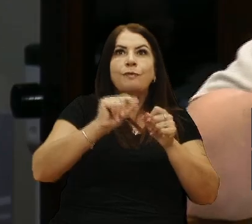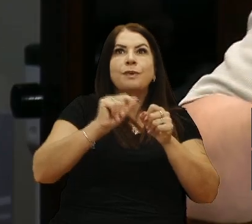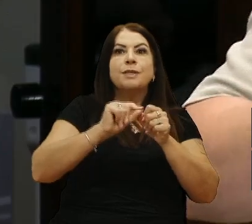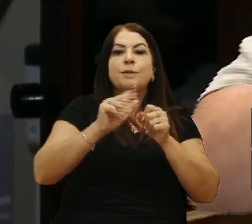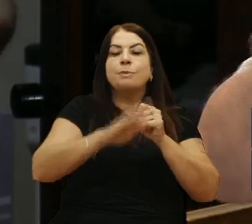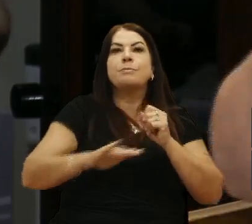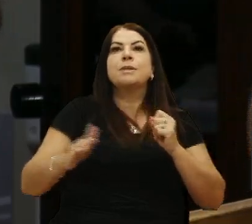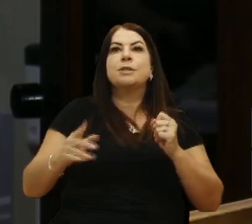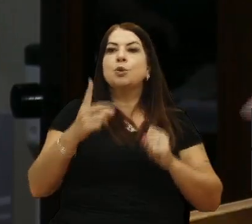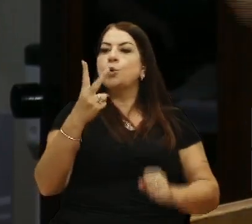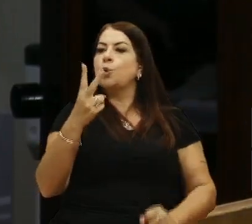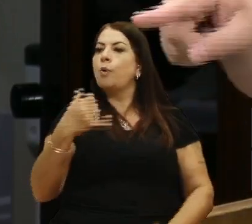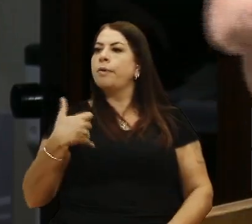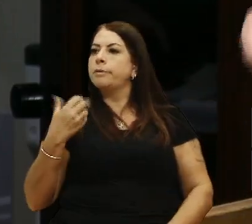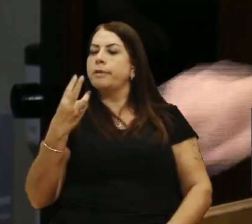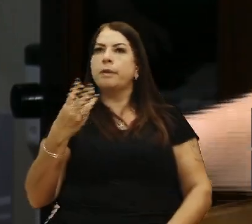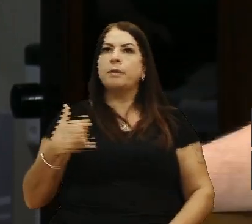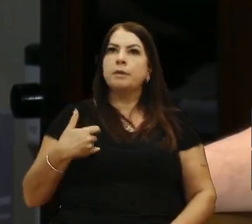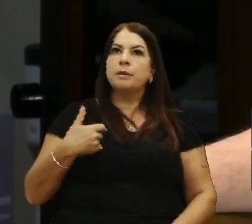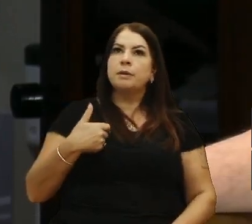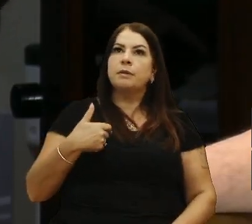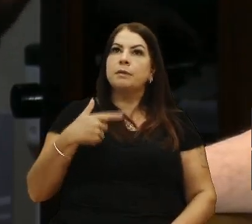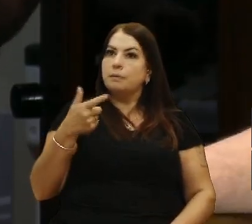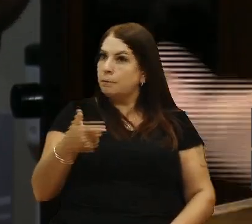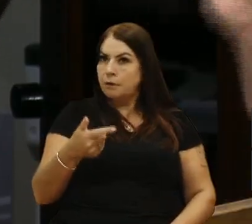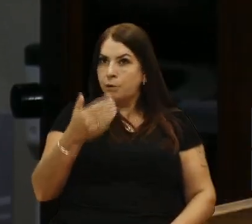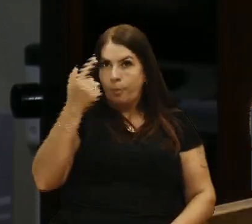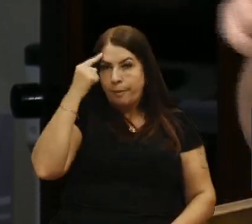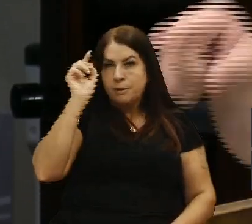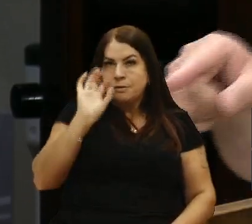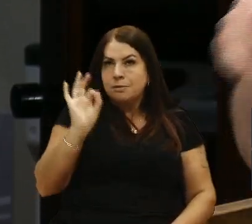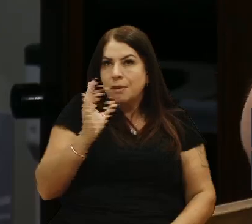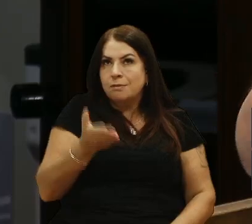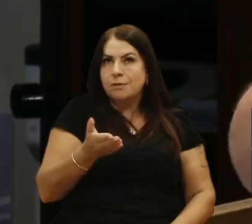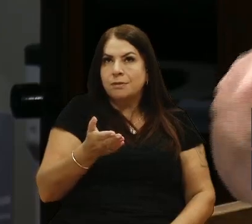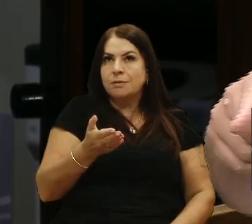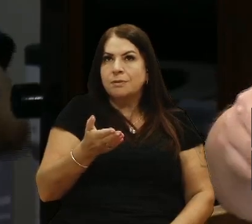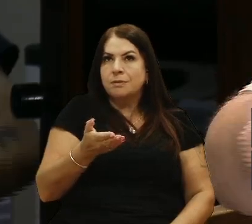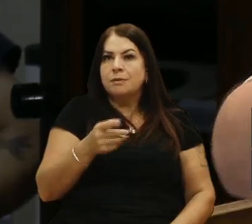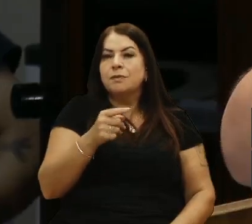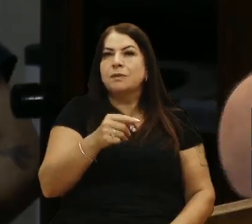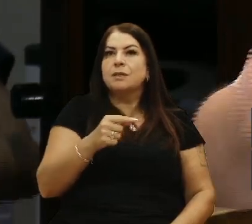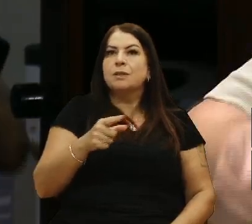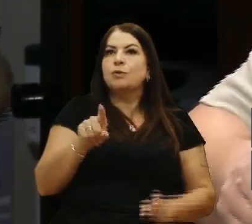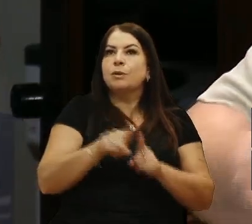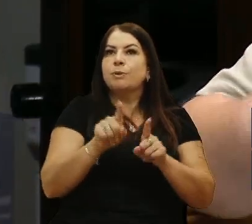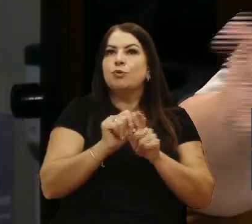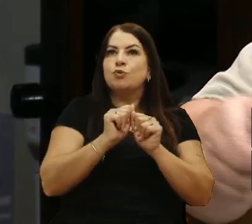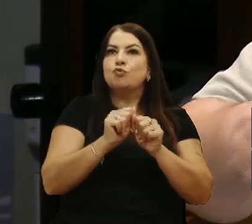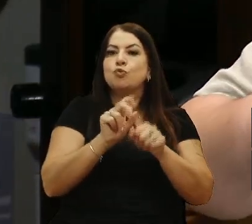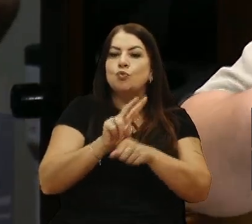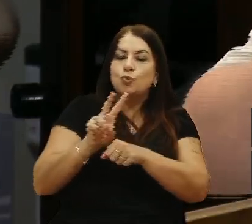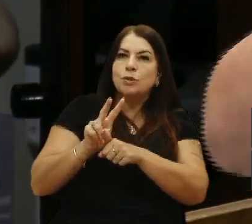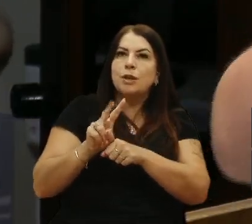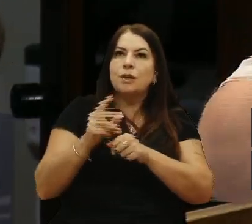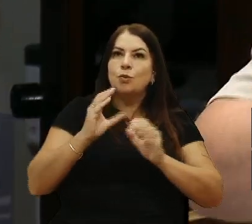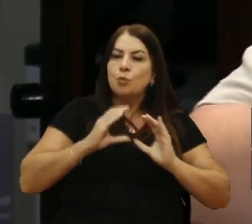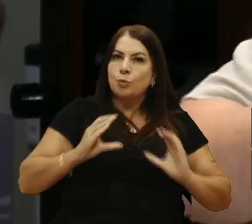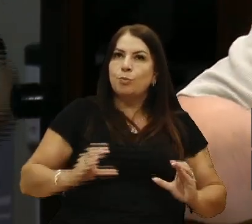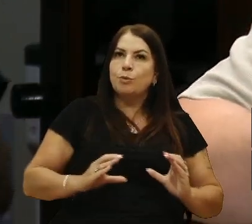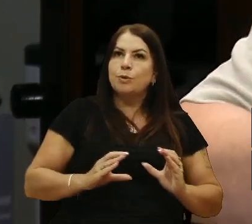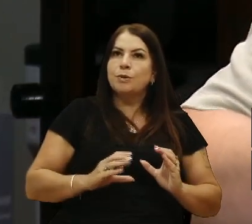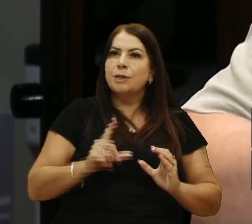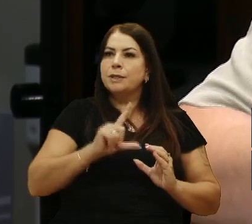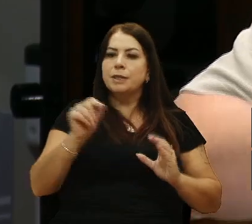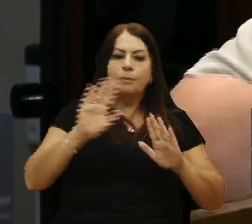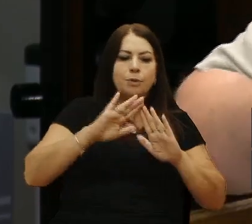com uma criança de 2 ou 3 anos, que é irracional também? O que faria com uma criança que estivesse em seus braços ou debaixo da sua tutela e conduta na saída de